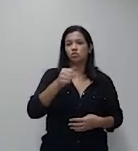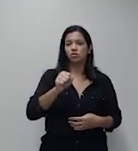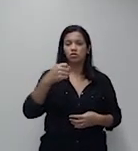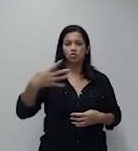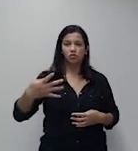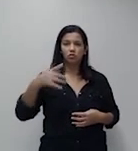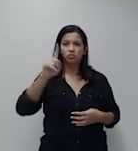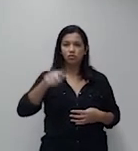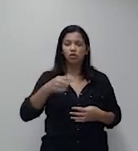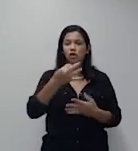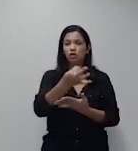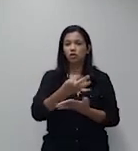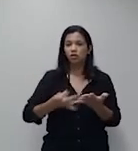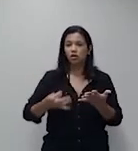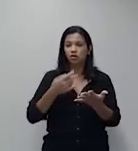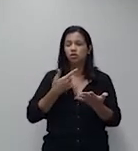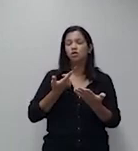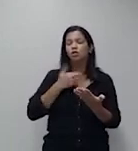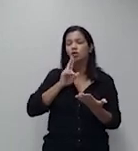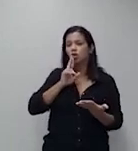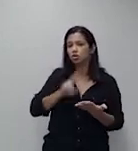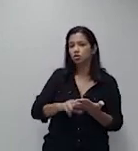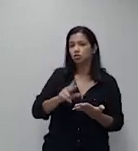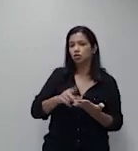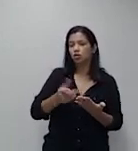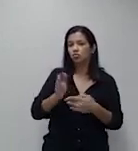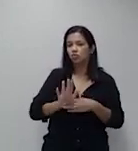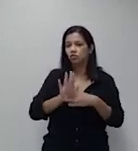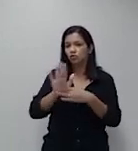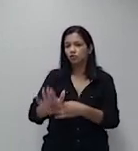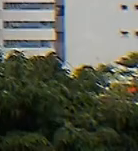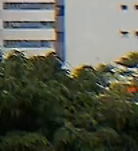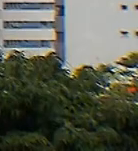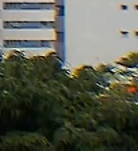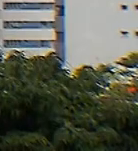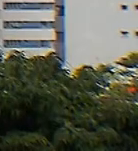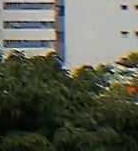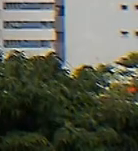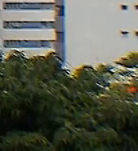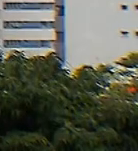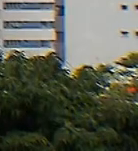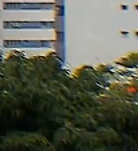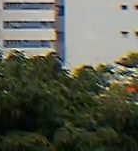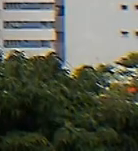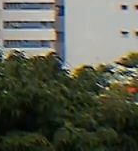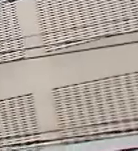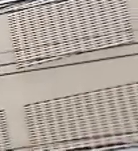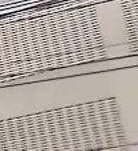dos coproprietários para que o autor firmasse o contrato de locação, o locatário deve